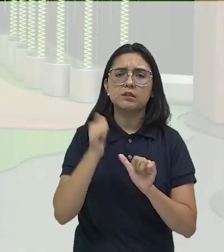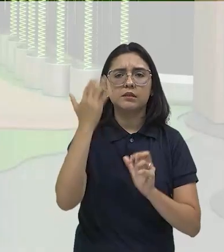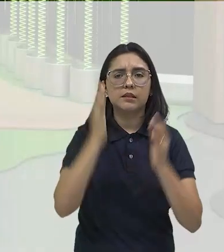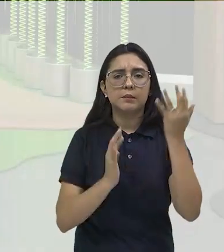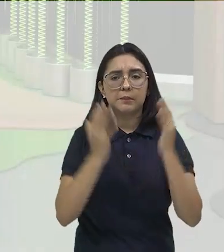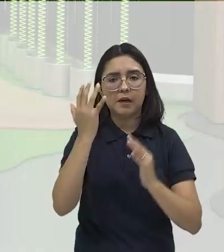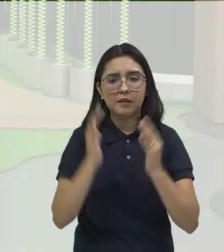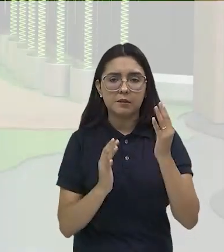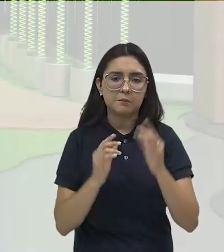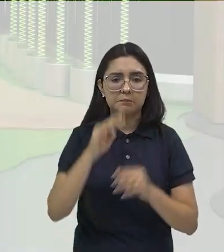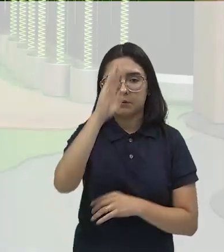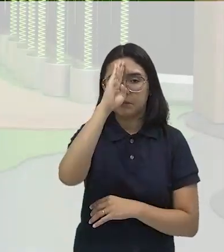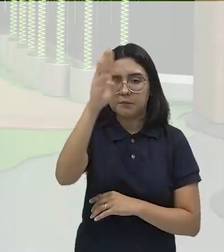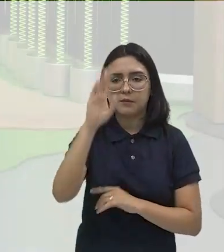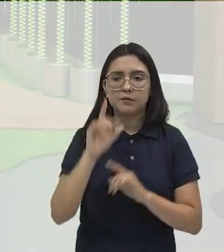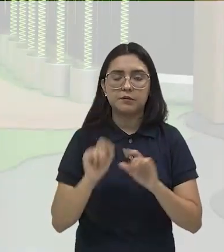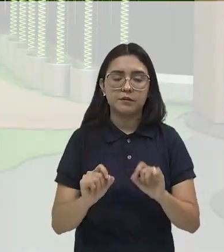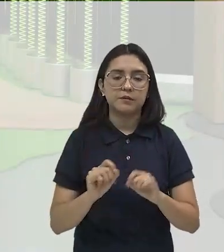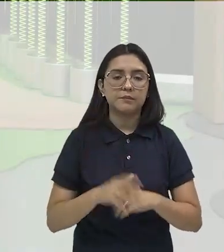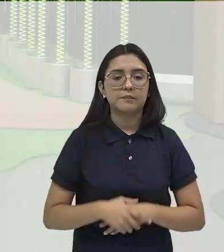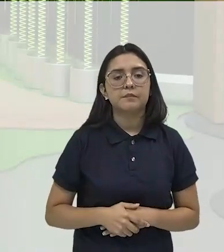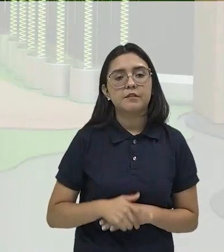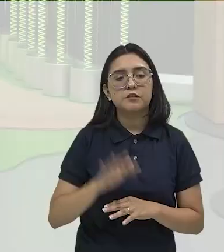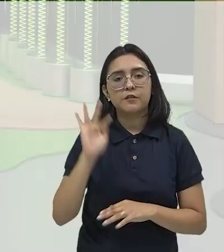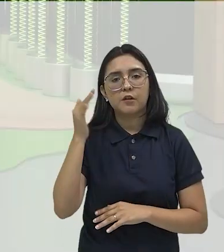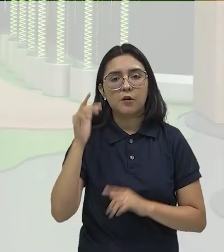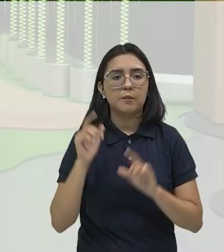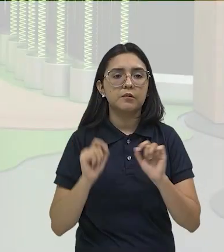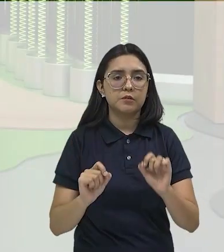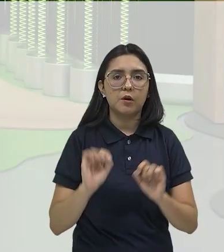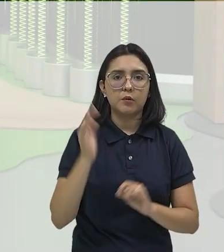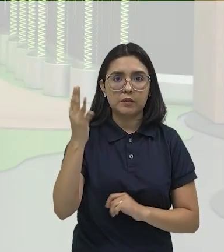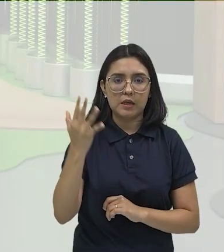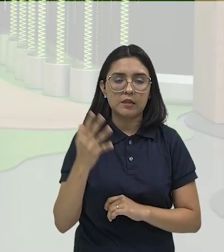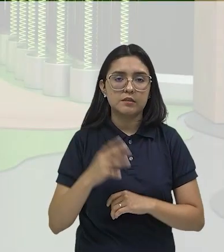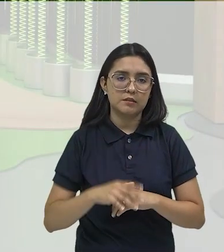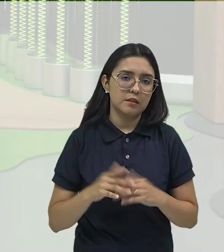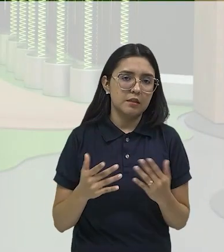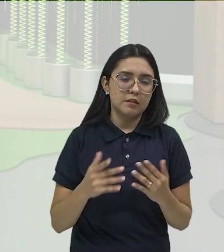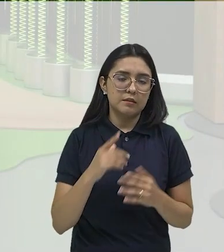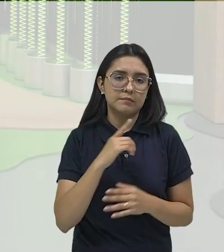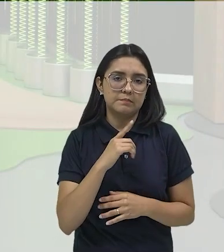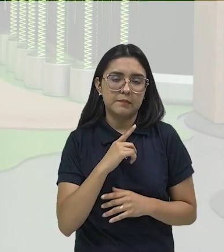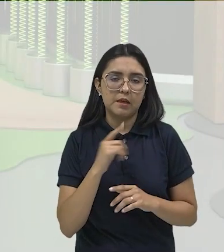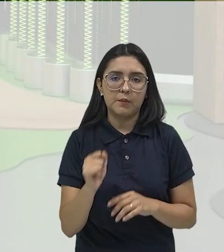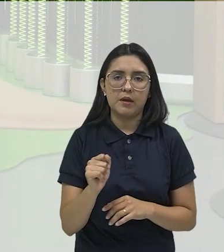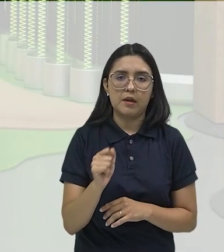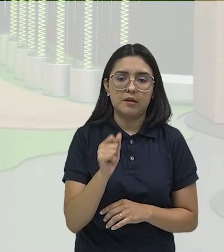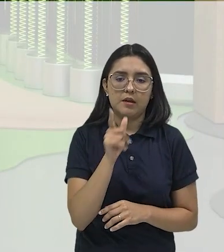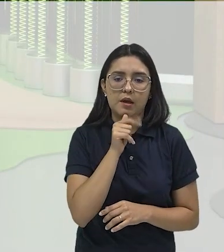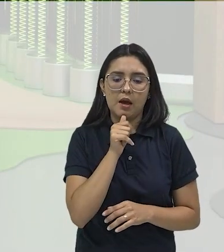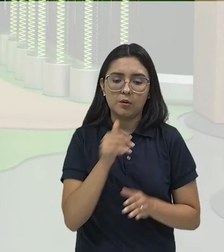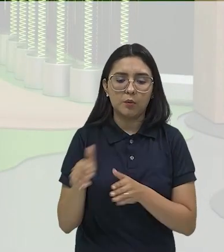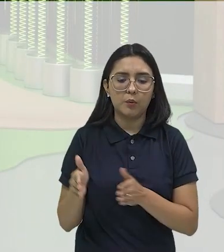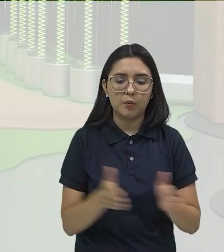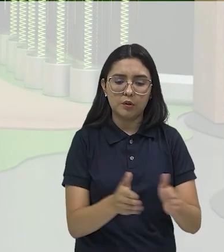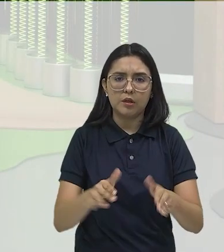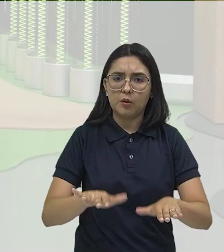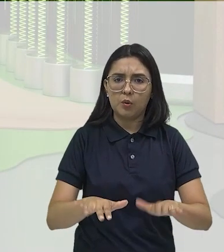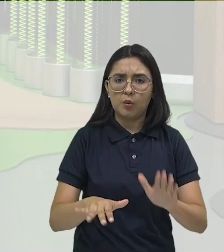estar falando aí principalmente desses eventos extremos, né? Nós temos aí cheias muito